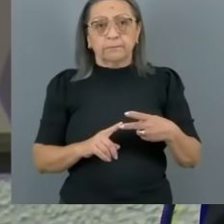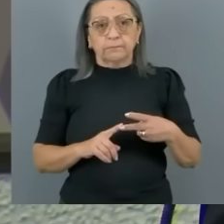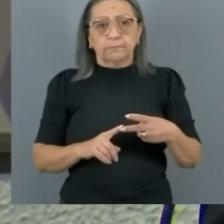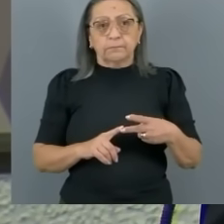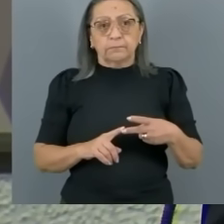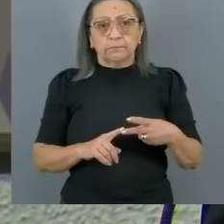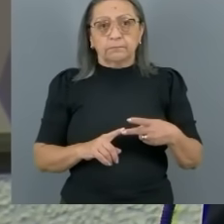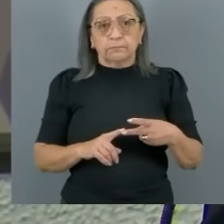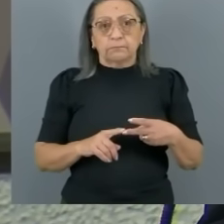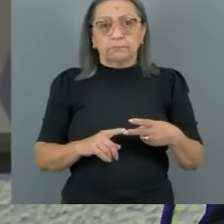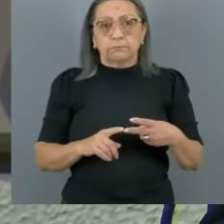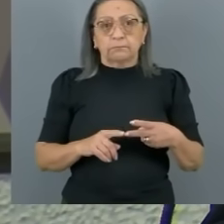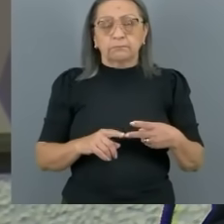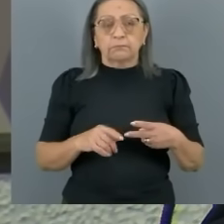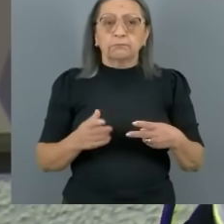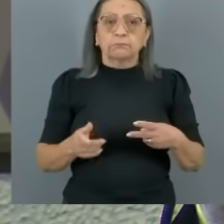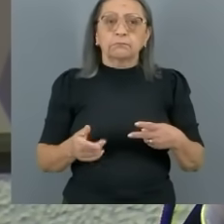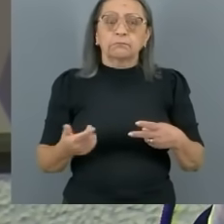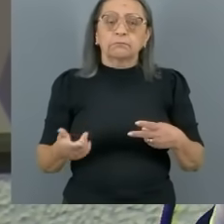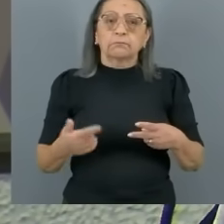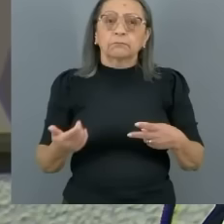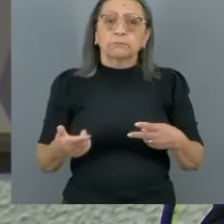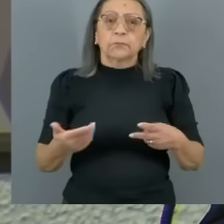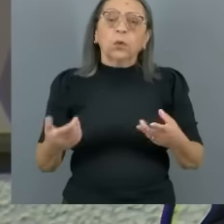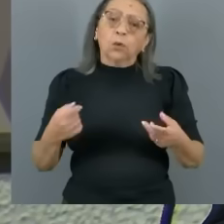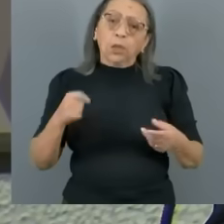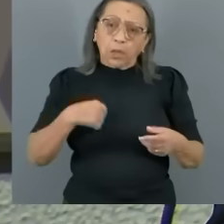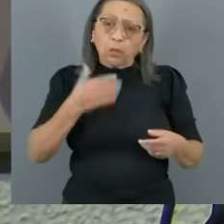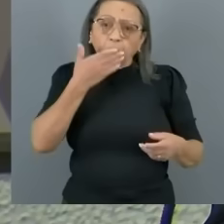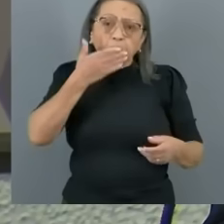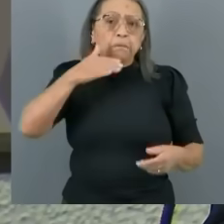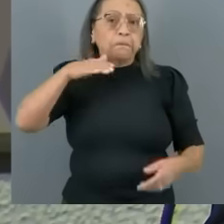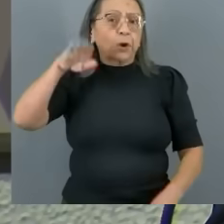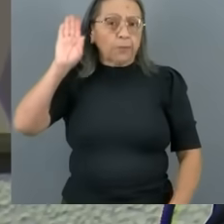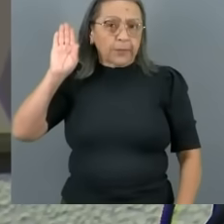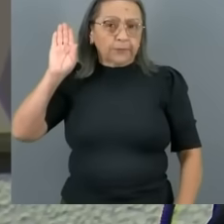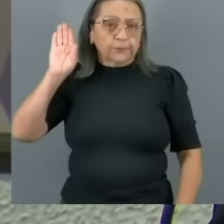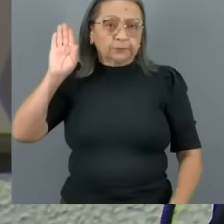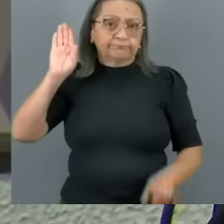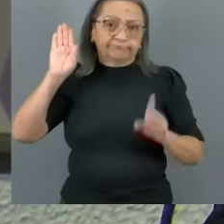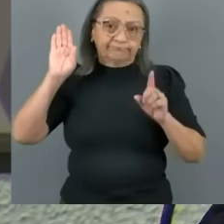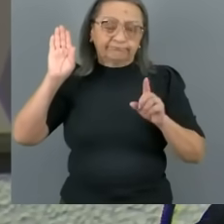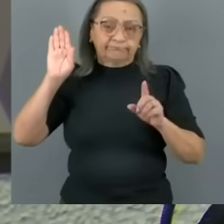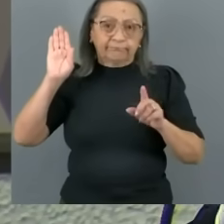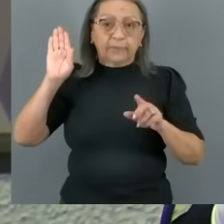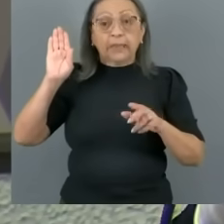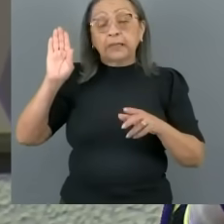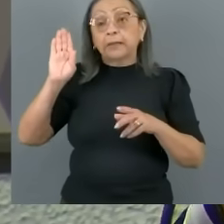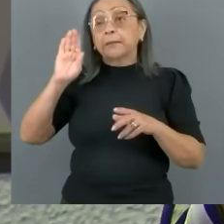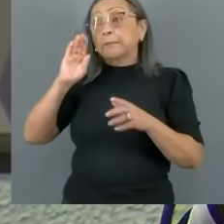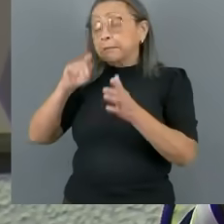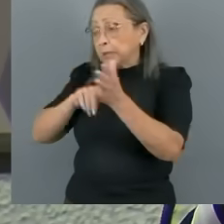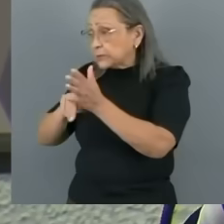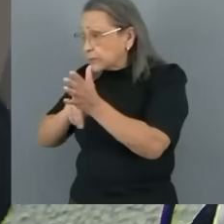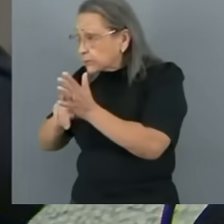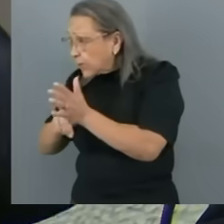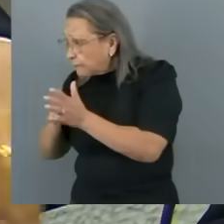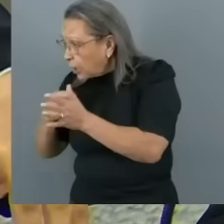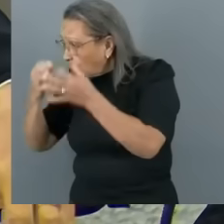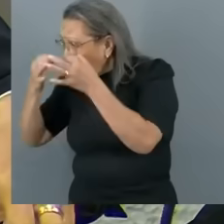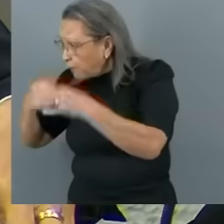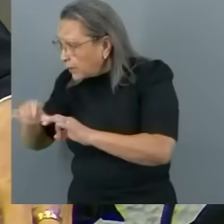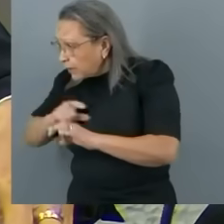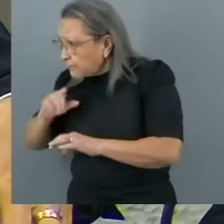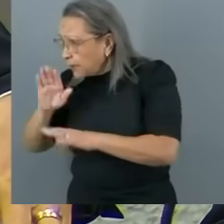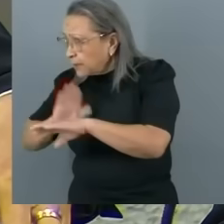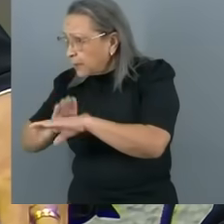e depois o seguinte. O que eu me comprometo a fazer e passar para a comissão é confirmar se houve o pedido da